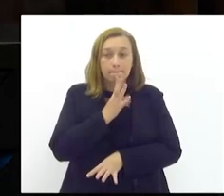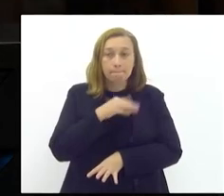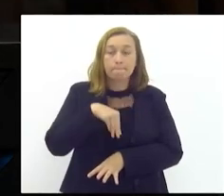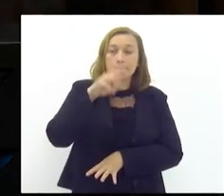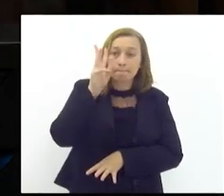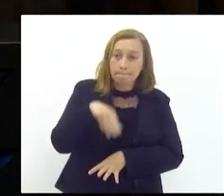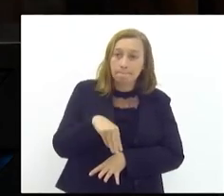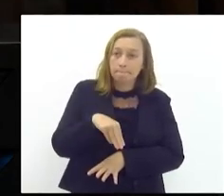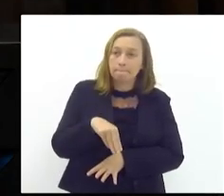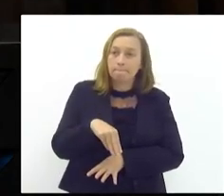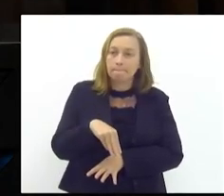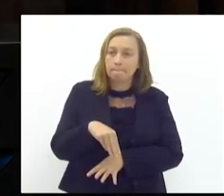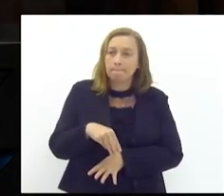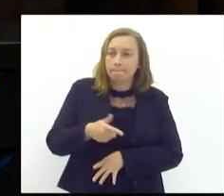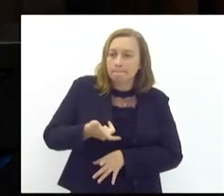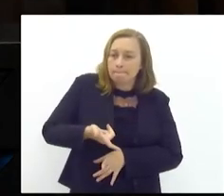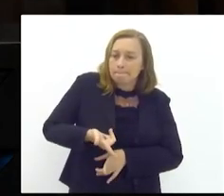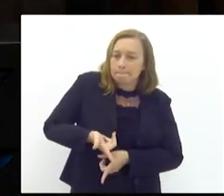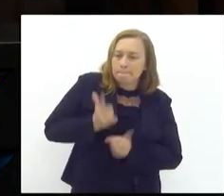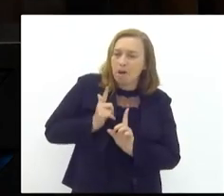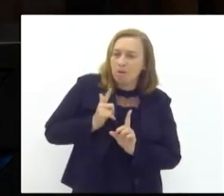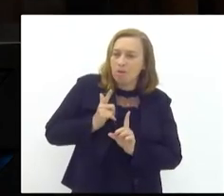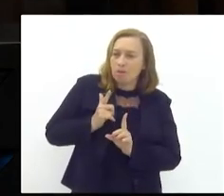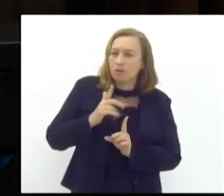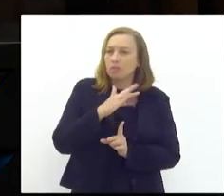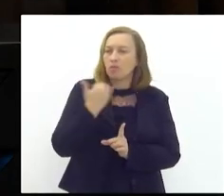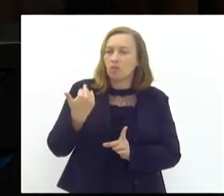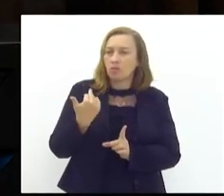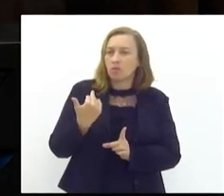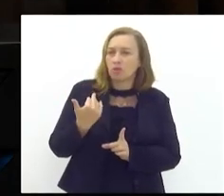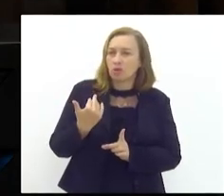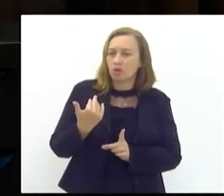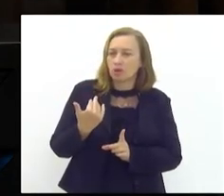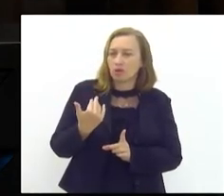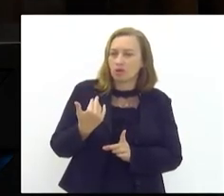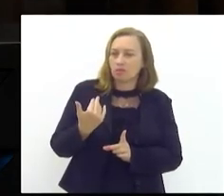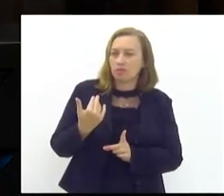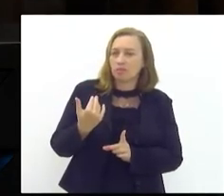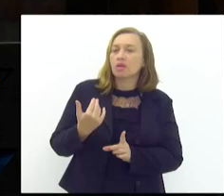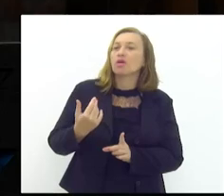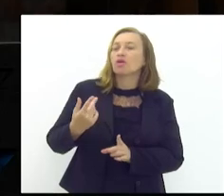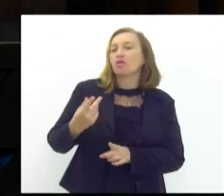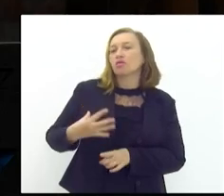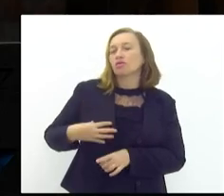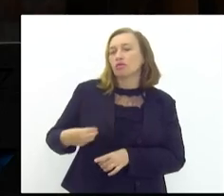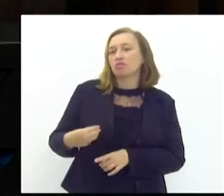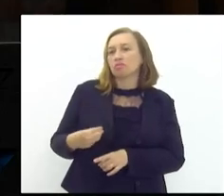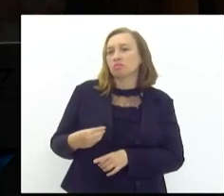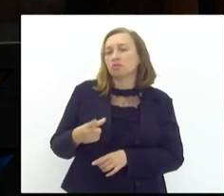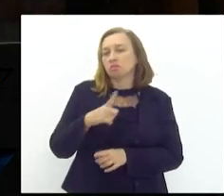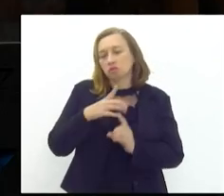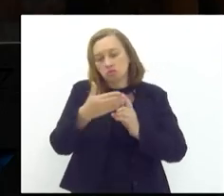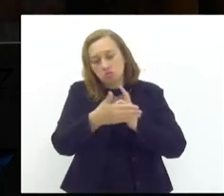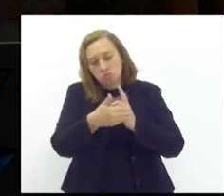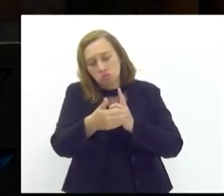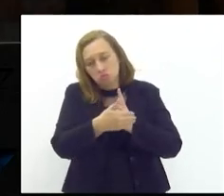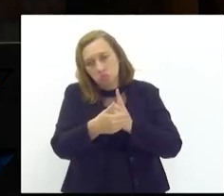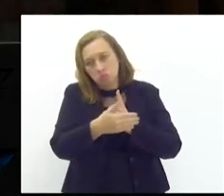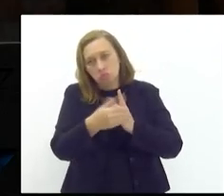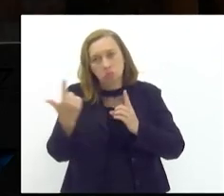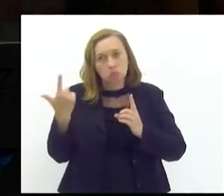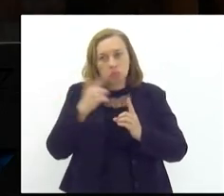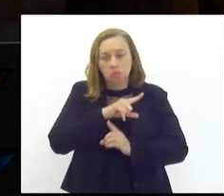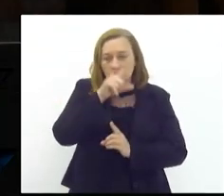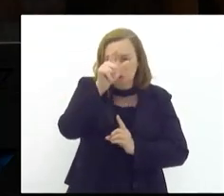apertou o fuzil para matar seus filhos que elas têm uma talento de conseguir que